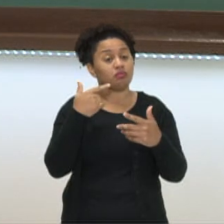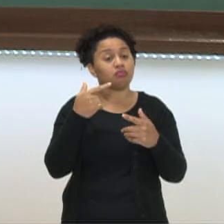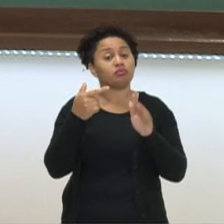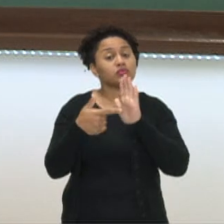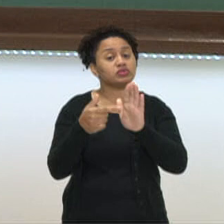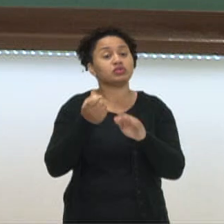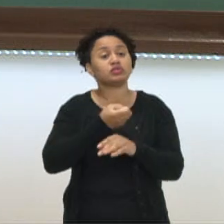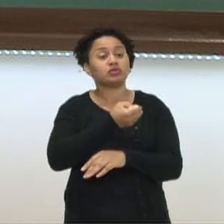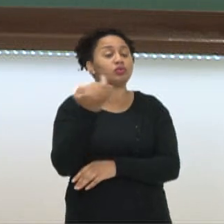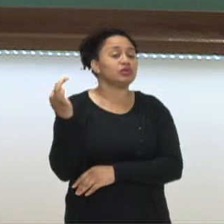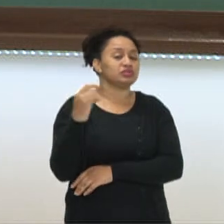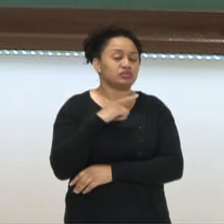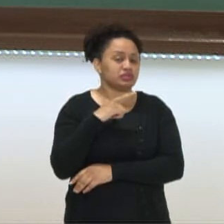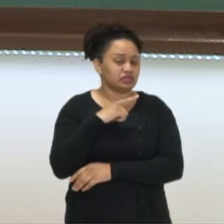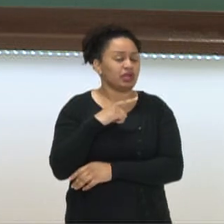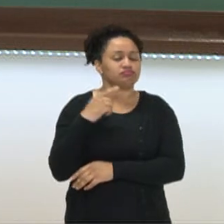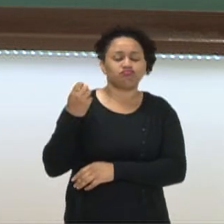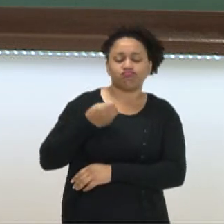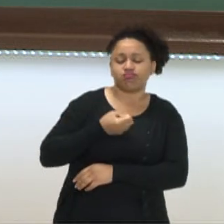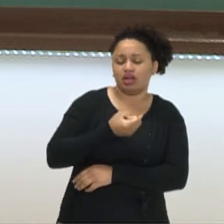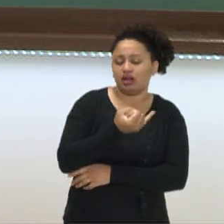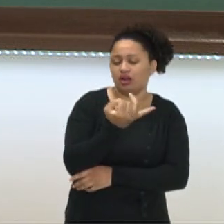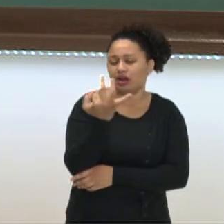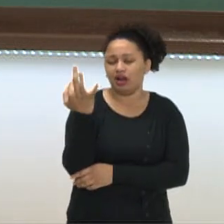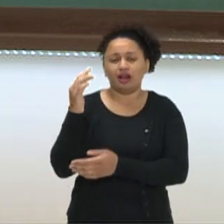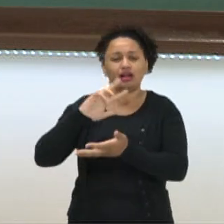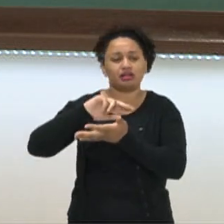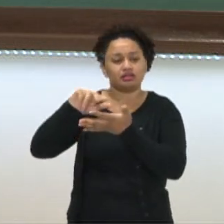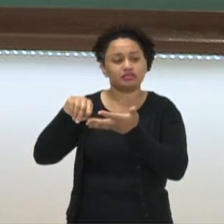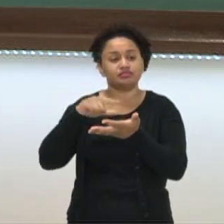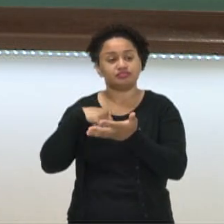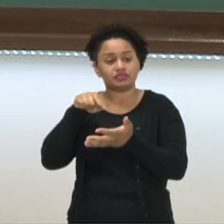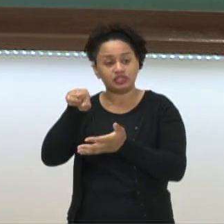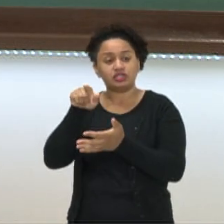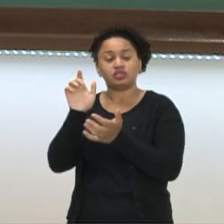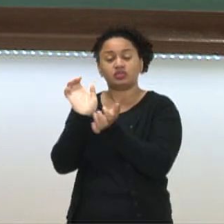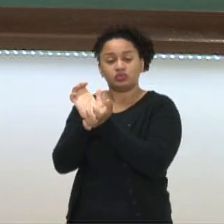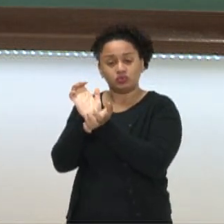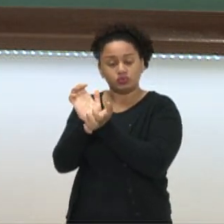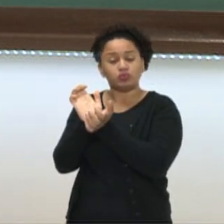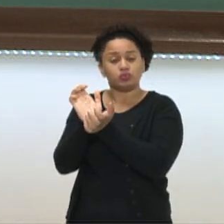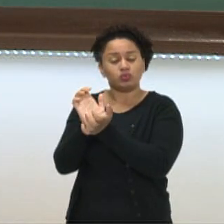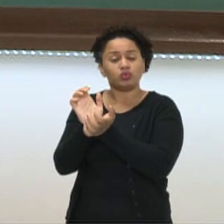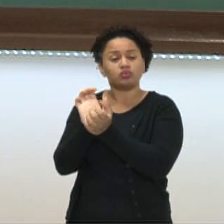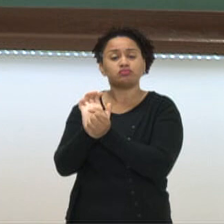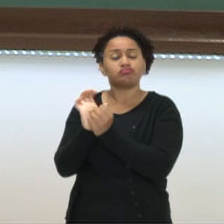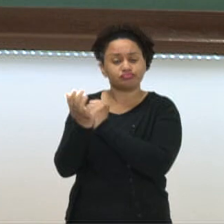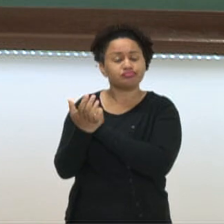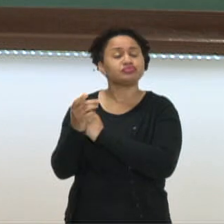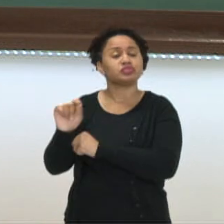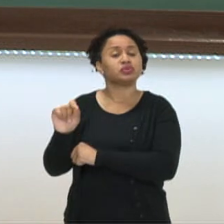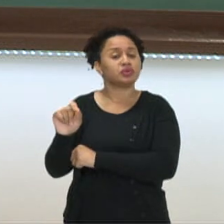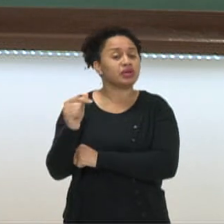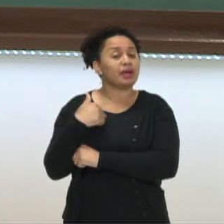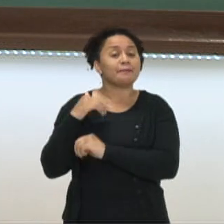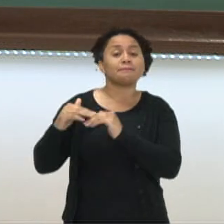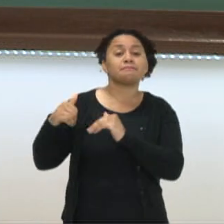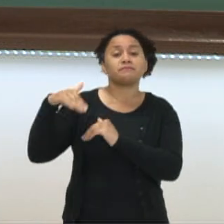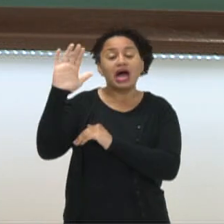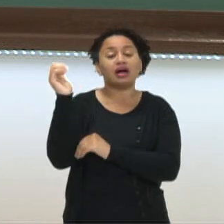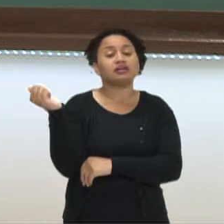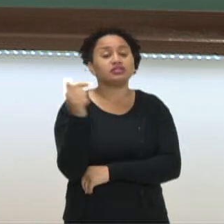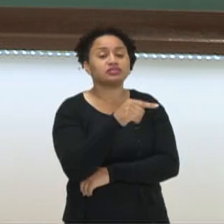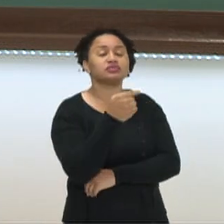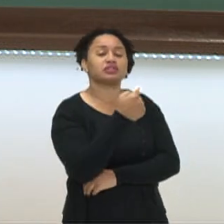nós que a diversidade desse primeiro grupo, das angiospermas, é bem superior ao